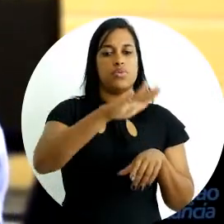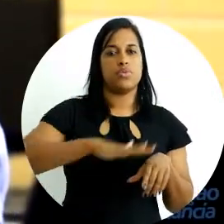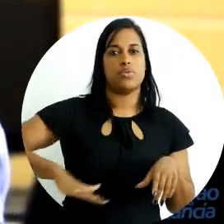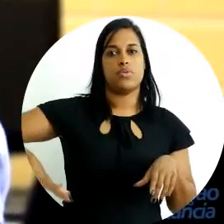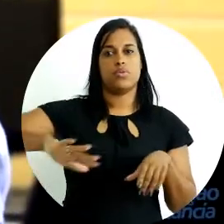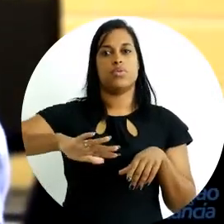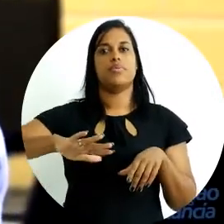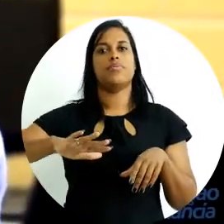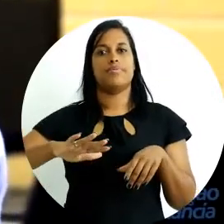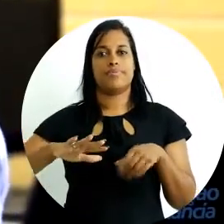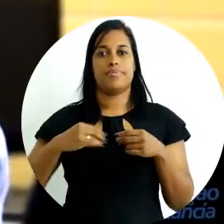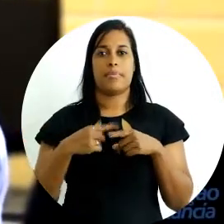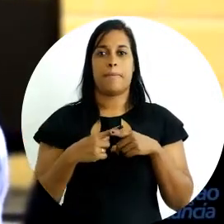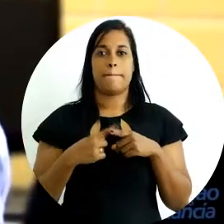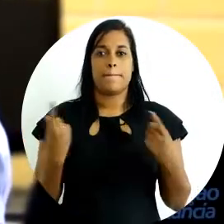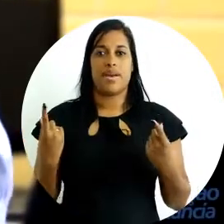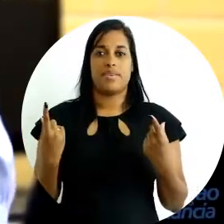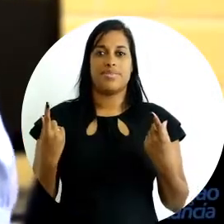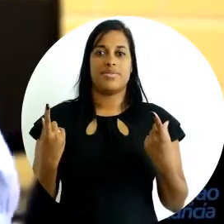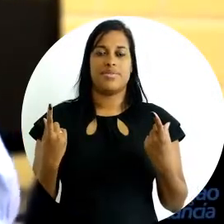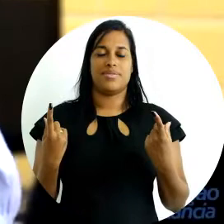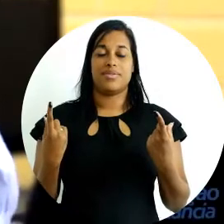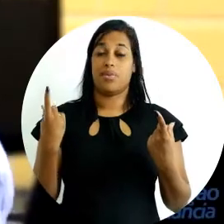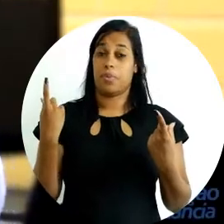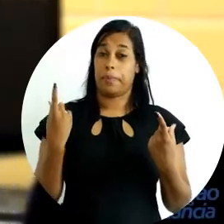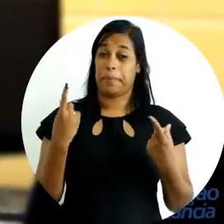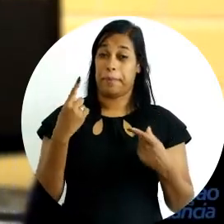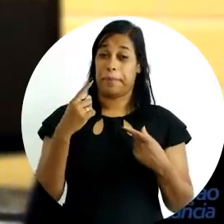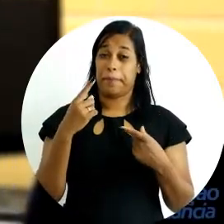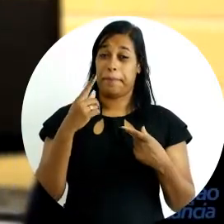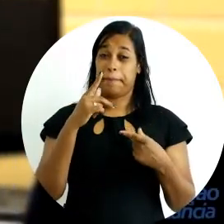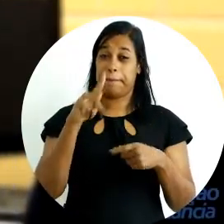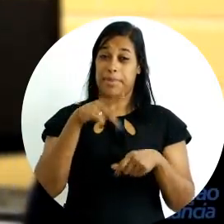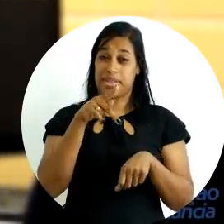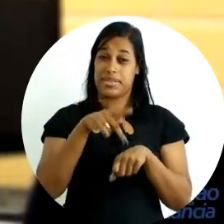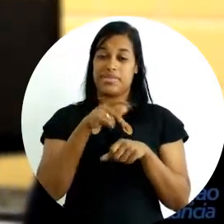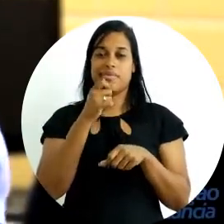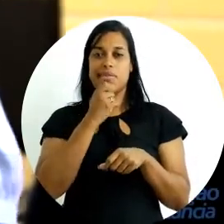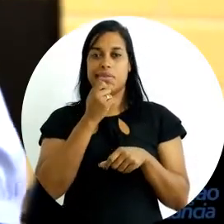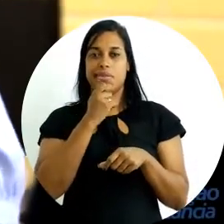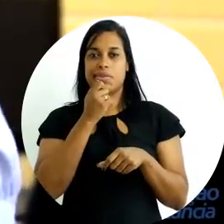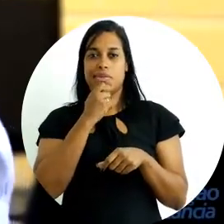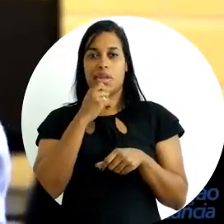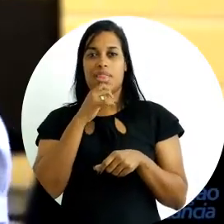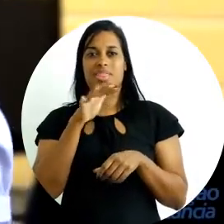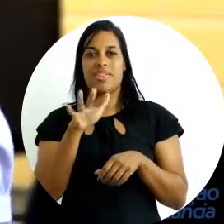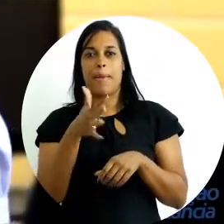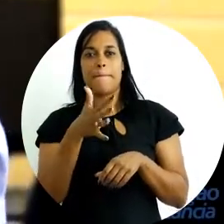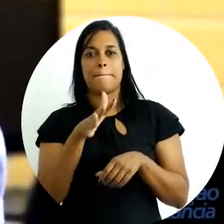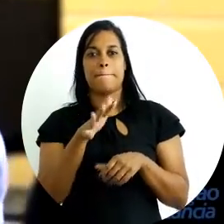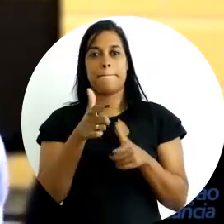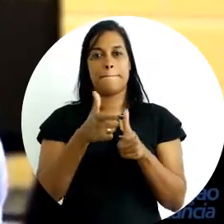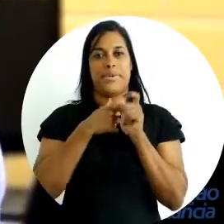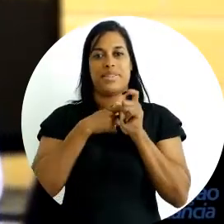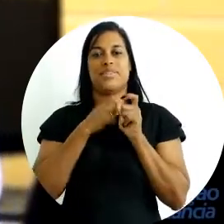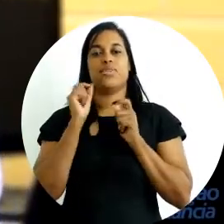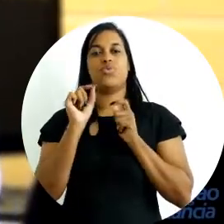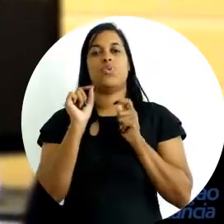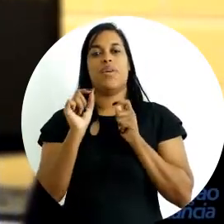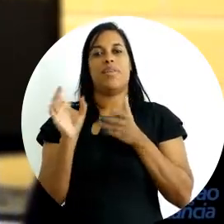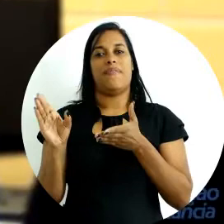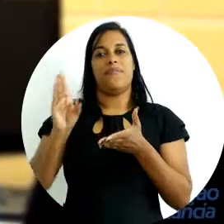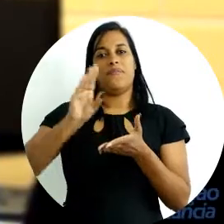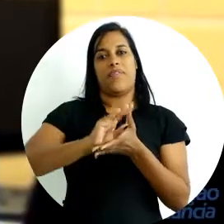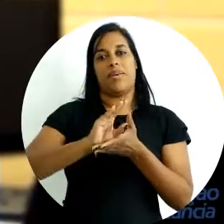todos. No entanto, a dependência do nosso país ao capital externo inglês, os